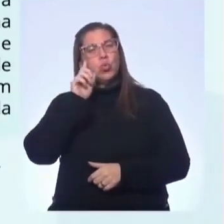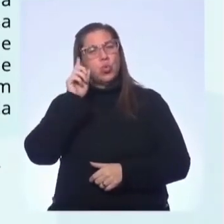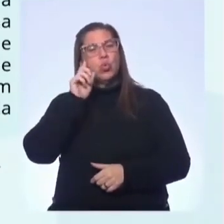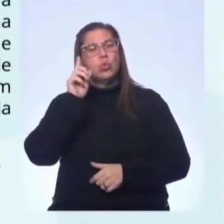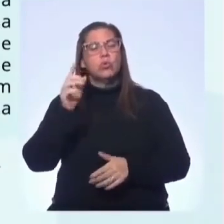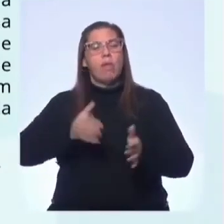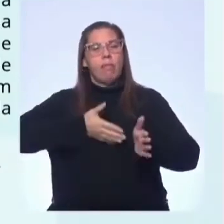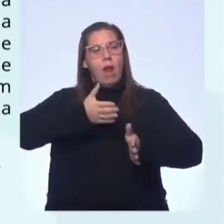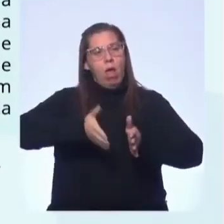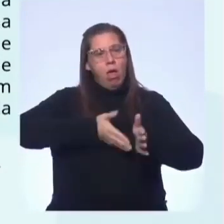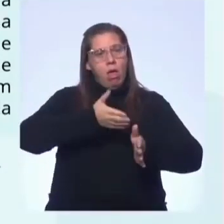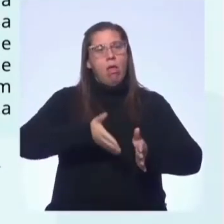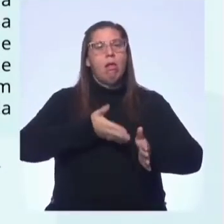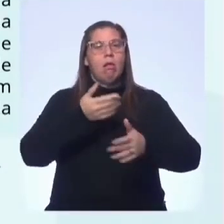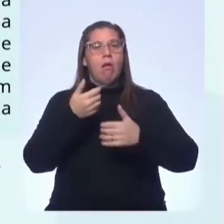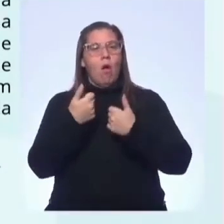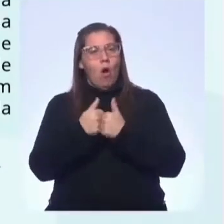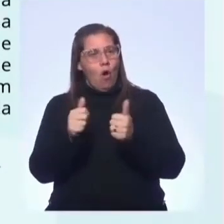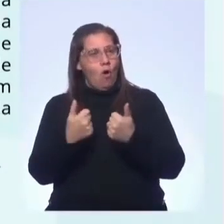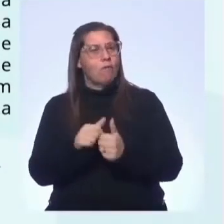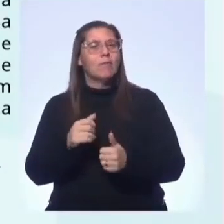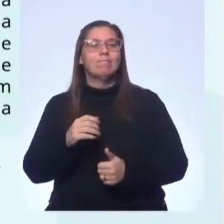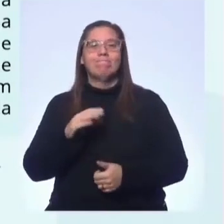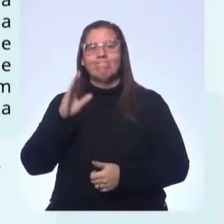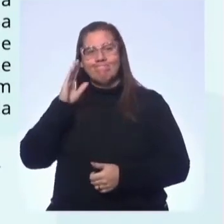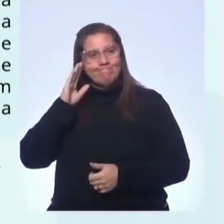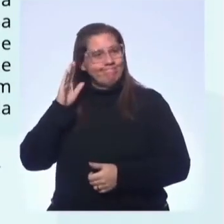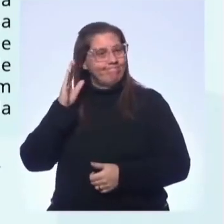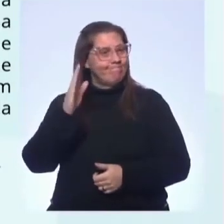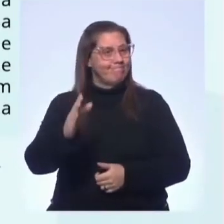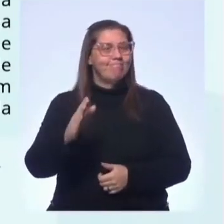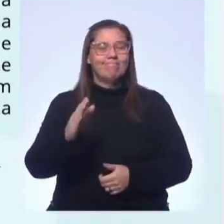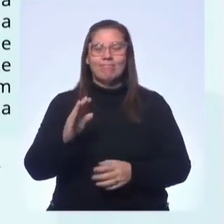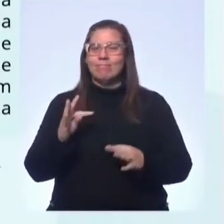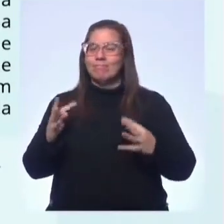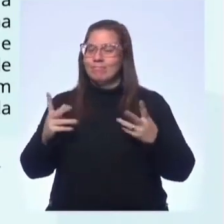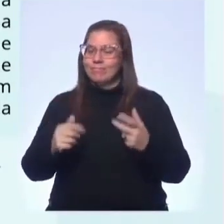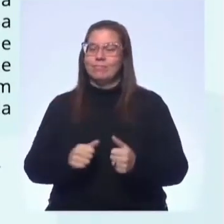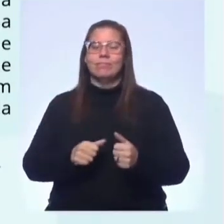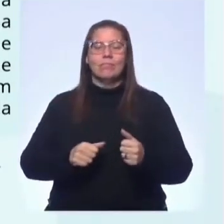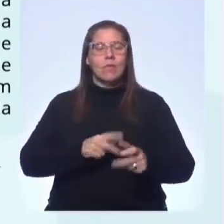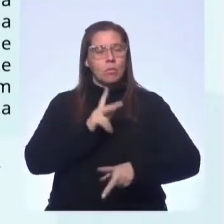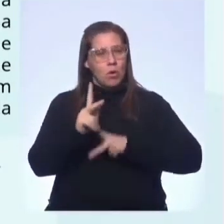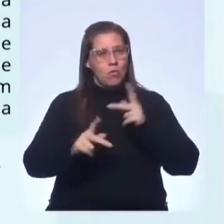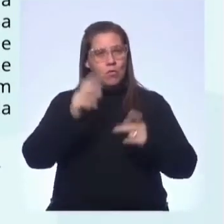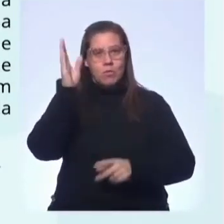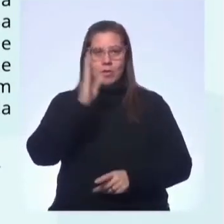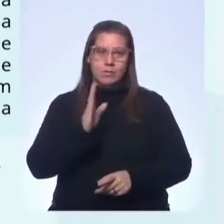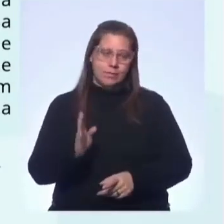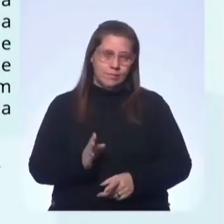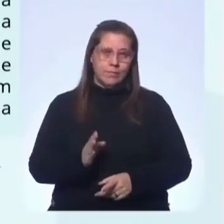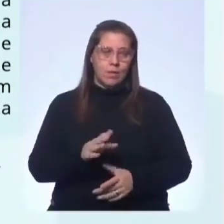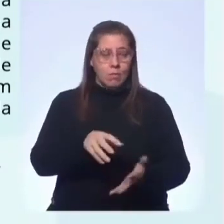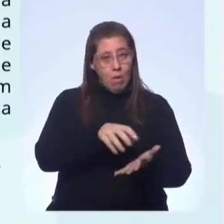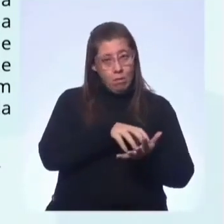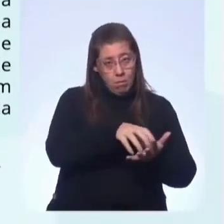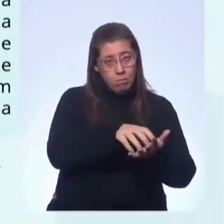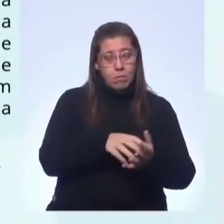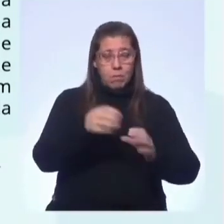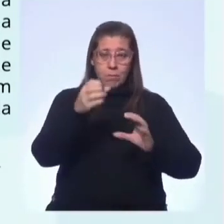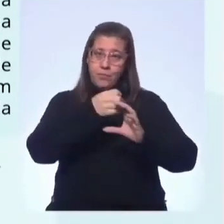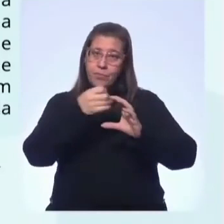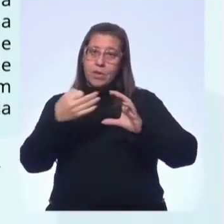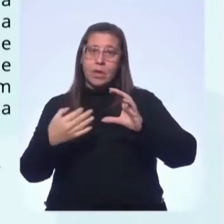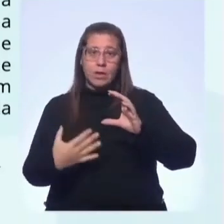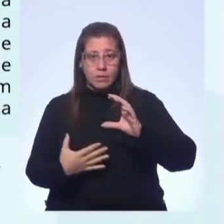transporte público de passageiros, fundamental para a grande parte da população brasileira. O transporte público tem característica